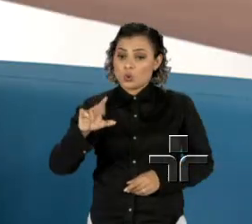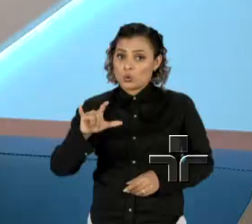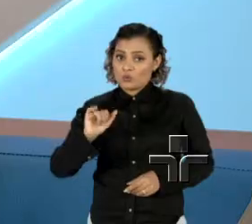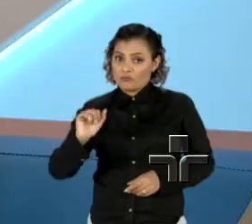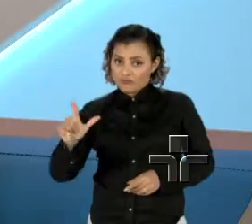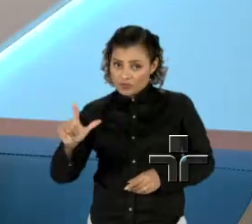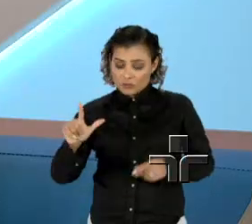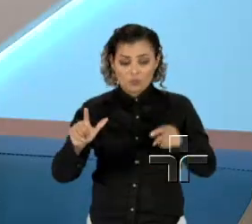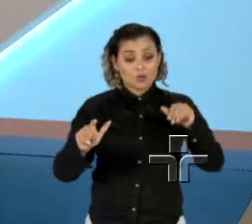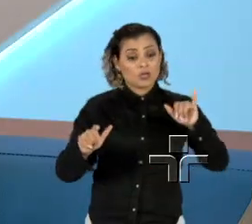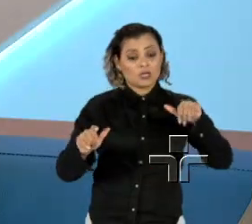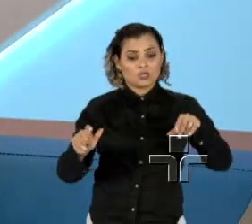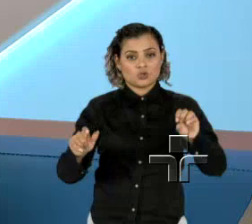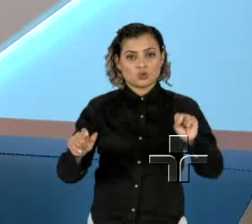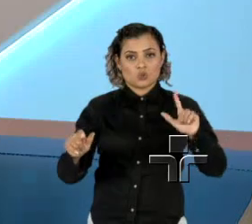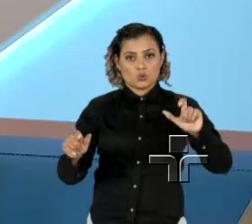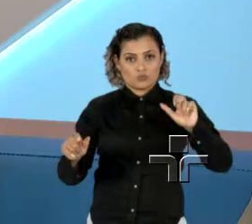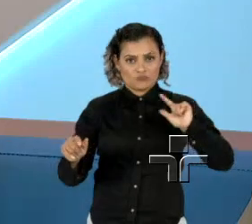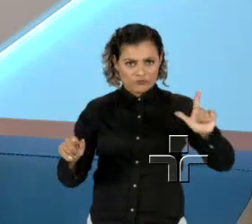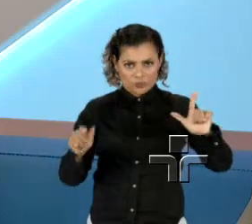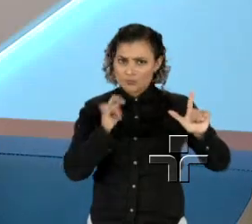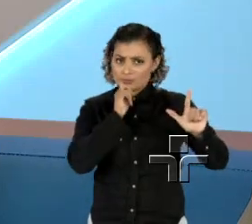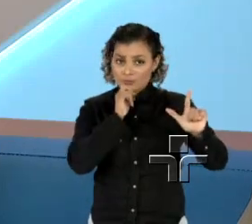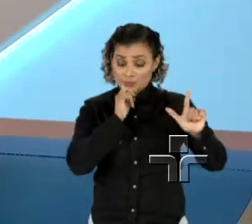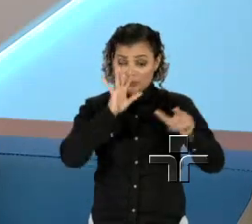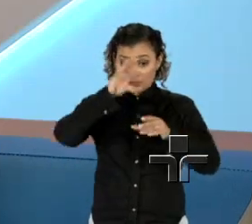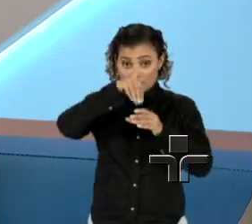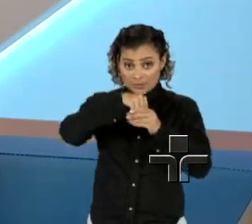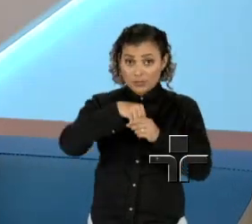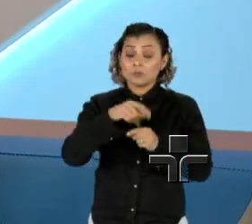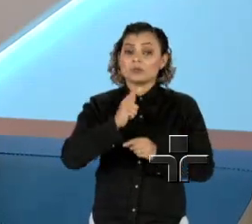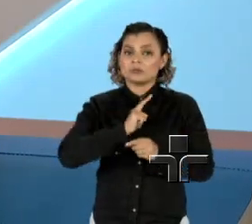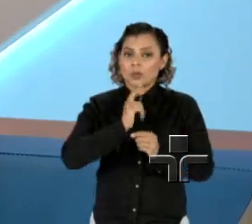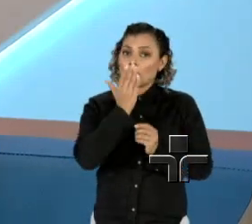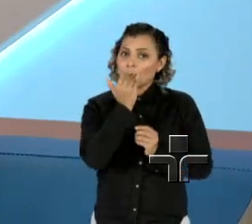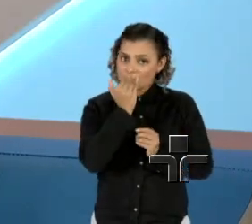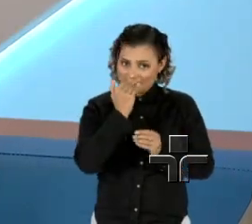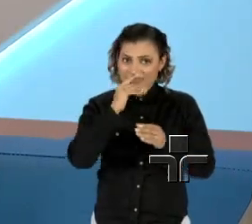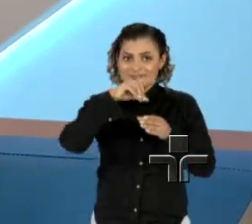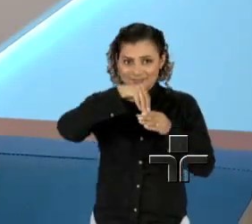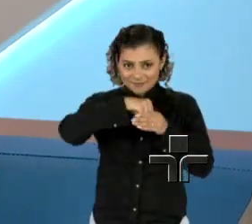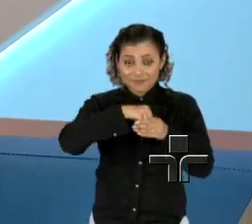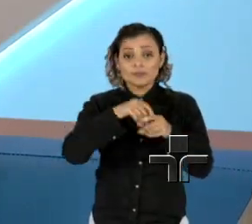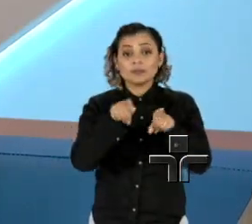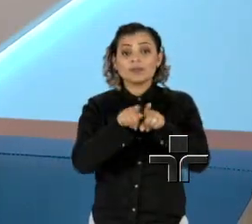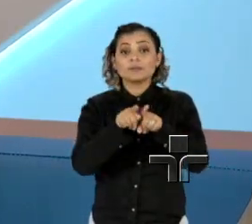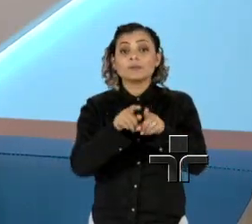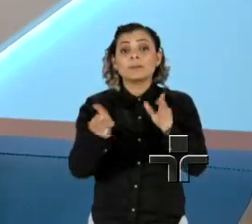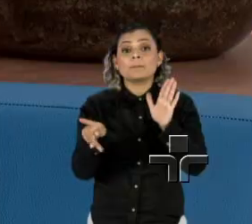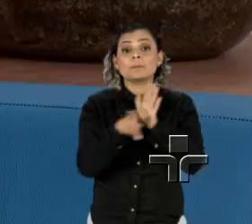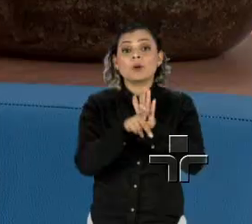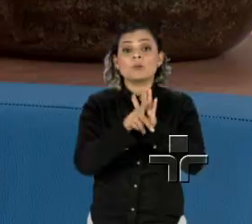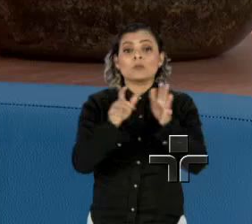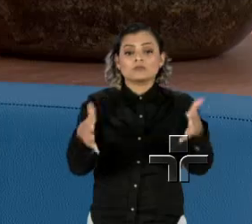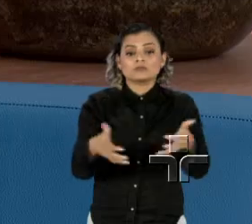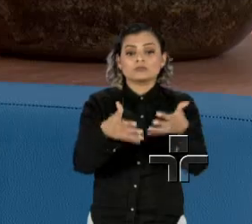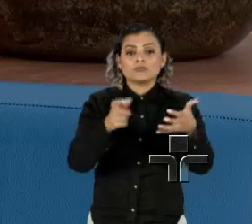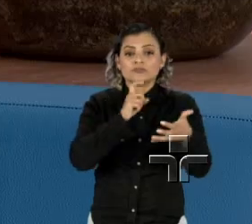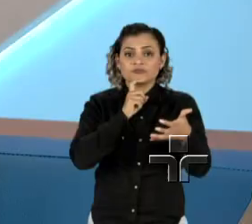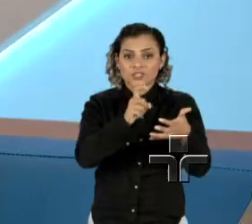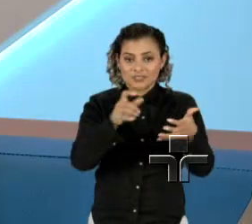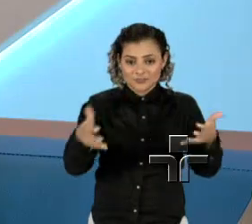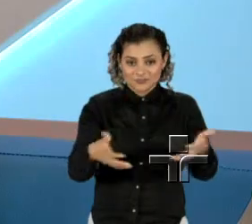fibras solúveis e insolúveis, elas estão presentes nos alimentos, especialmente alimentos de origem vegetal. Uhum.